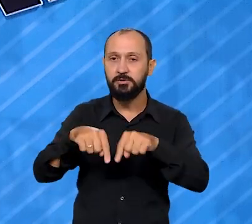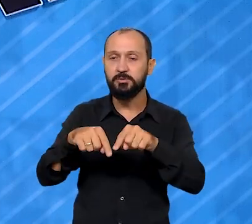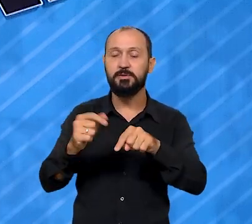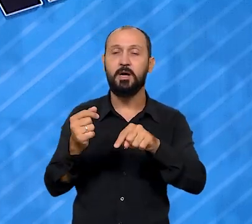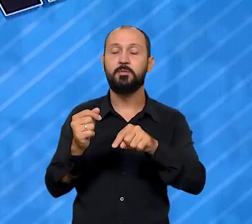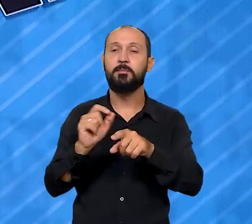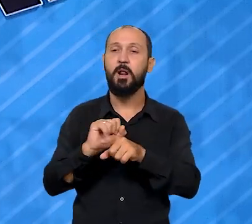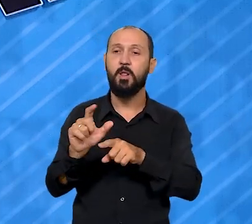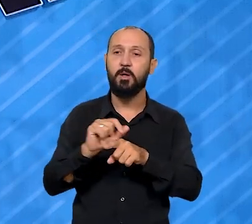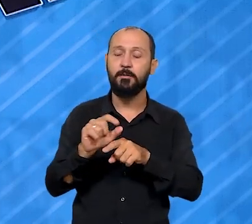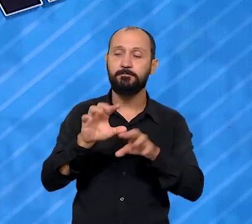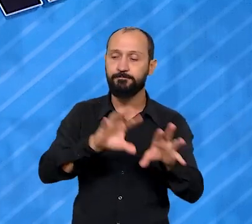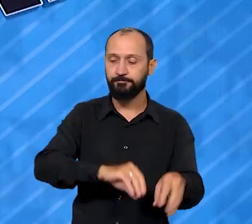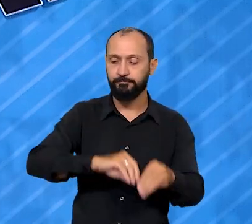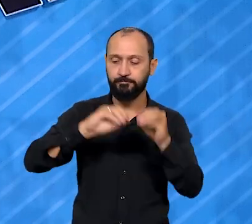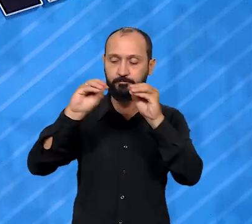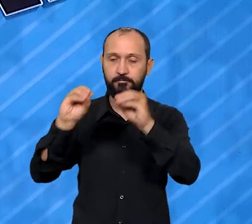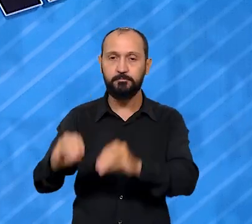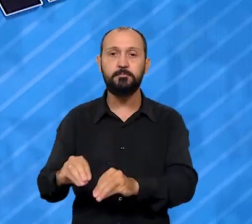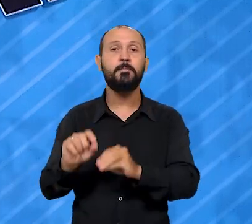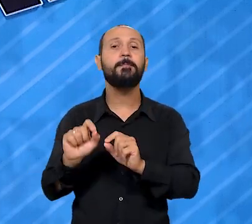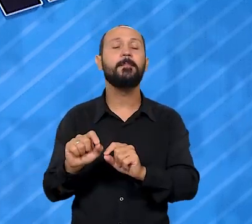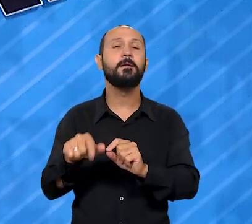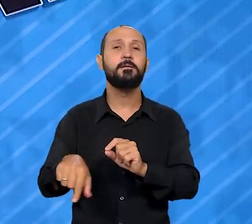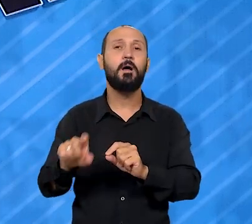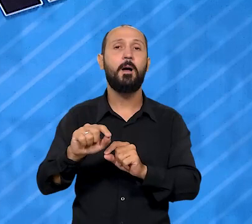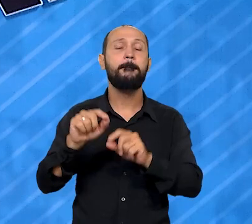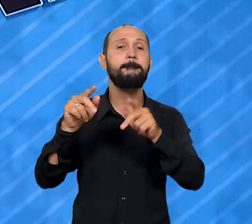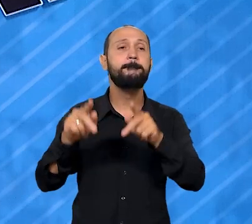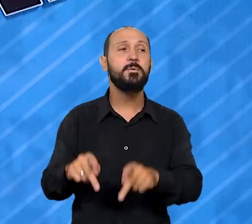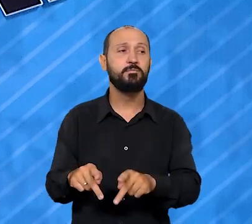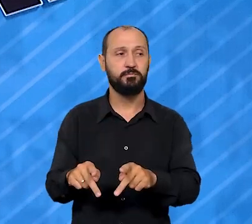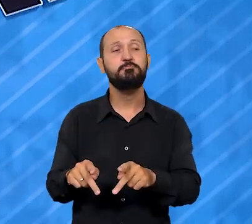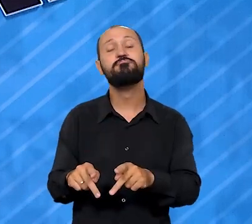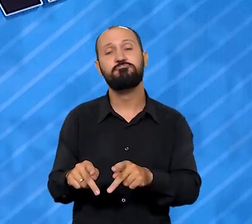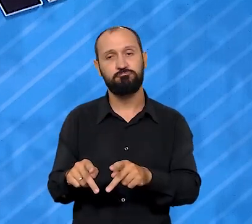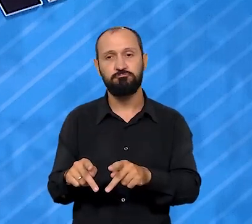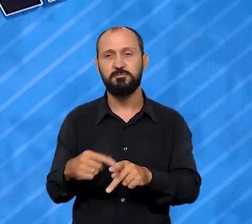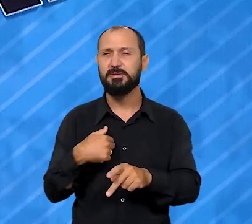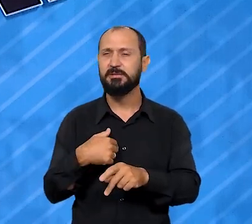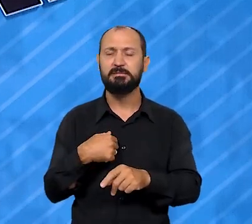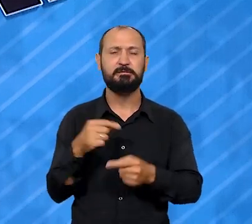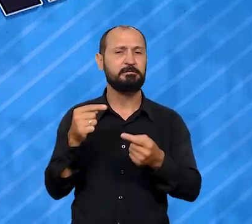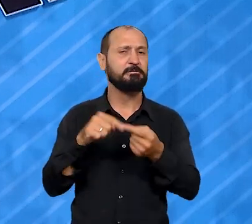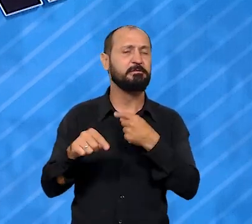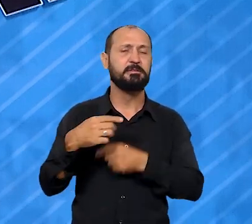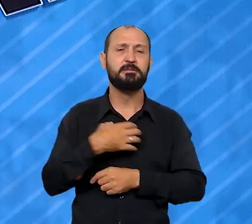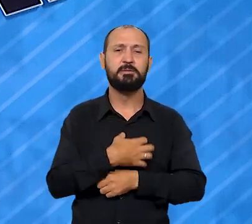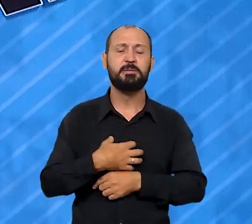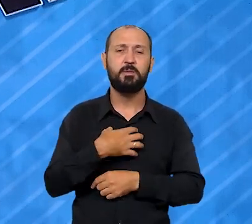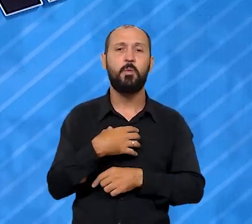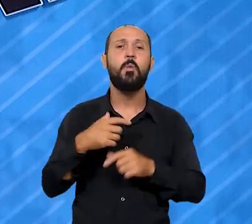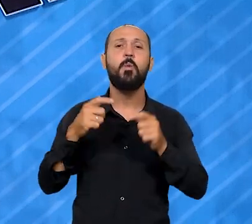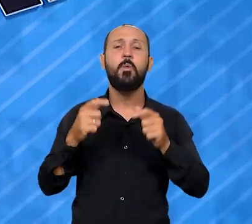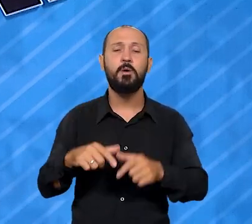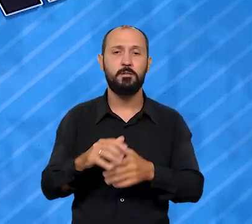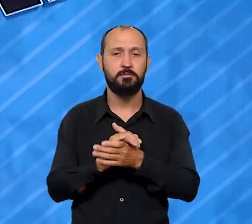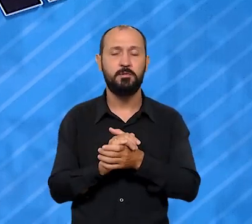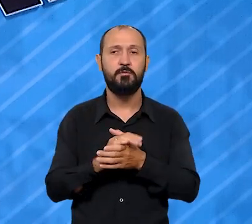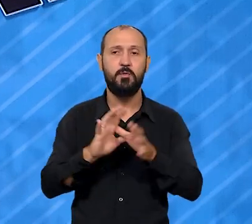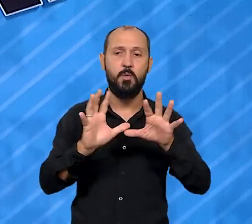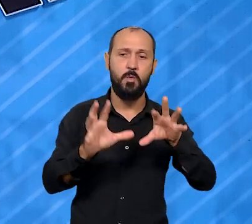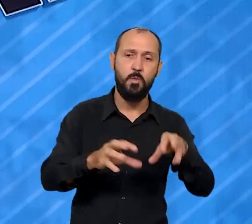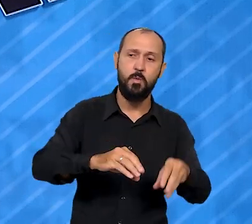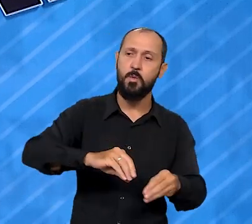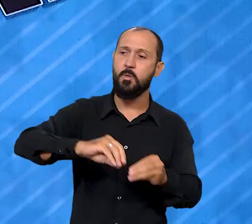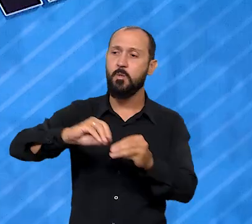alocação deste aterro para essa localidade, na medida em que a população está insatisfeita com a posição. Tanto é que ele